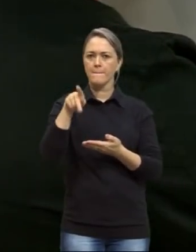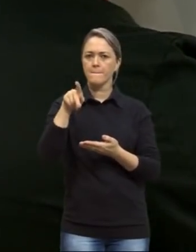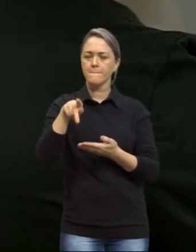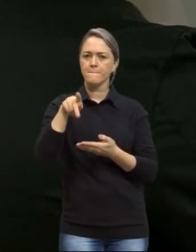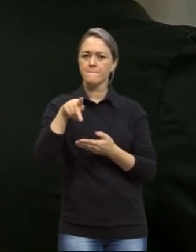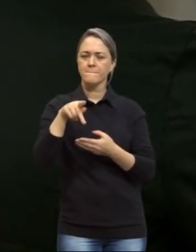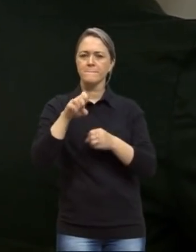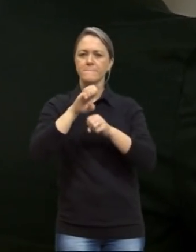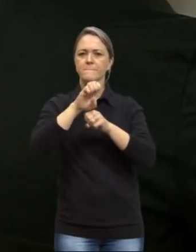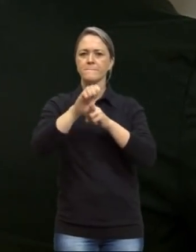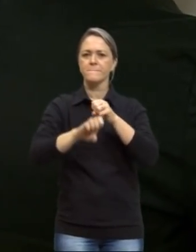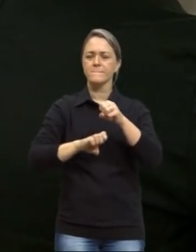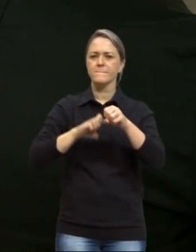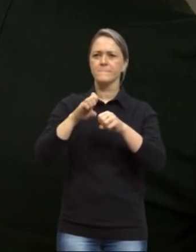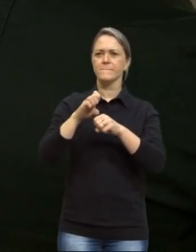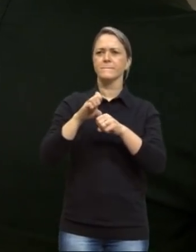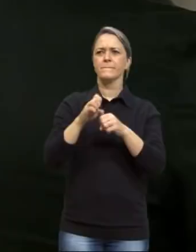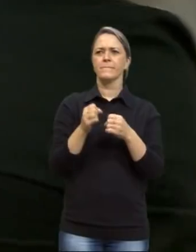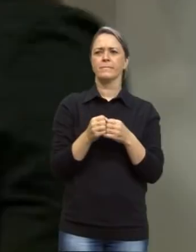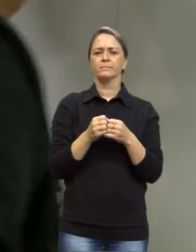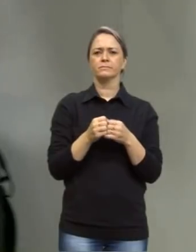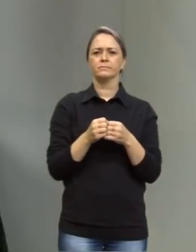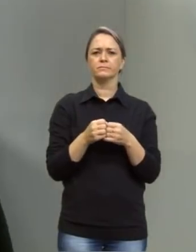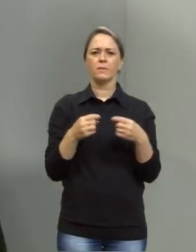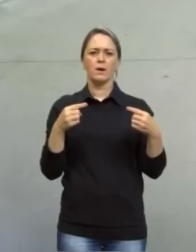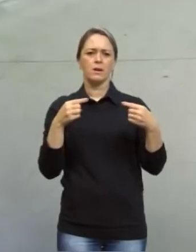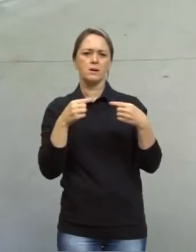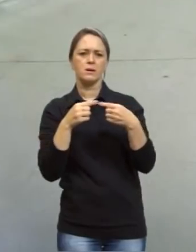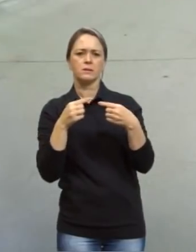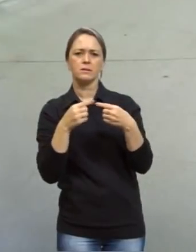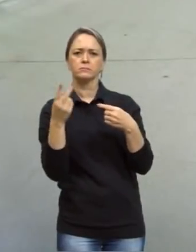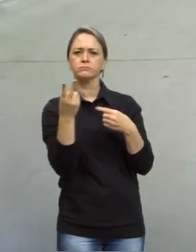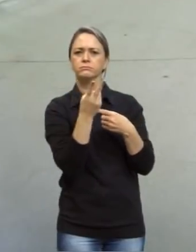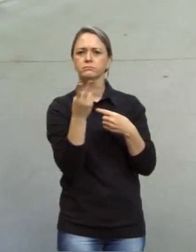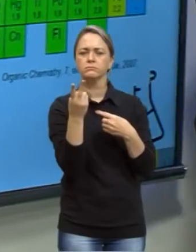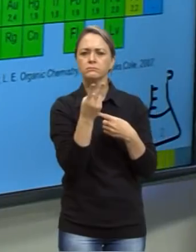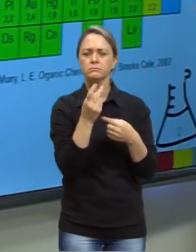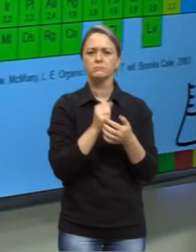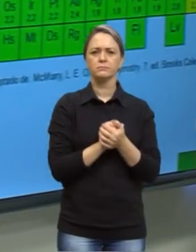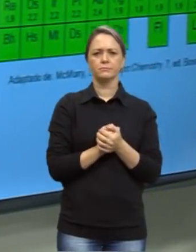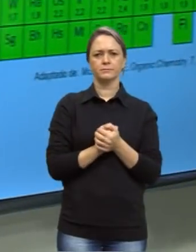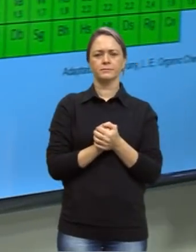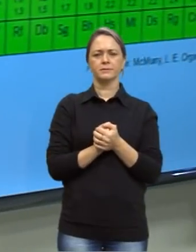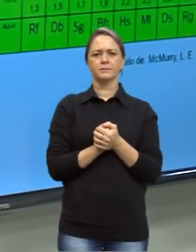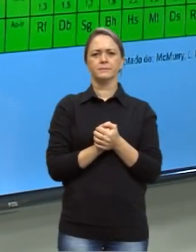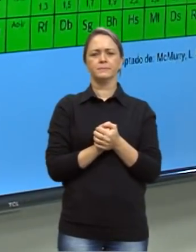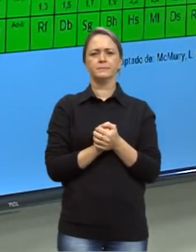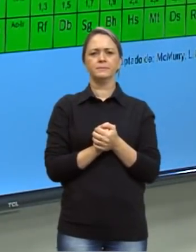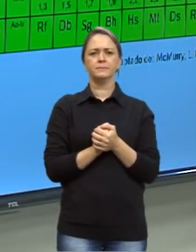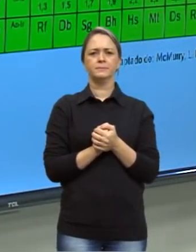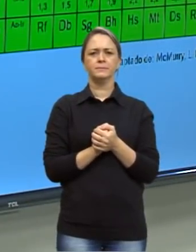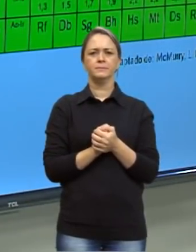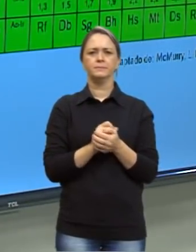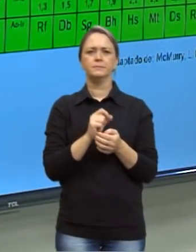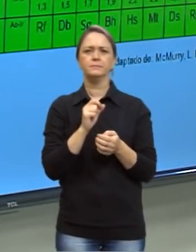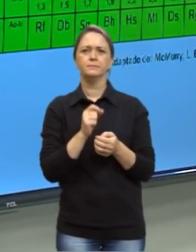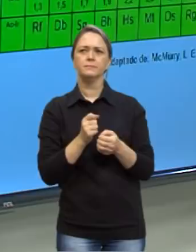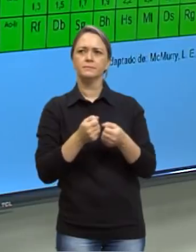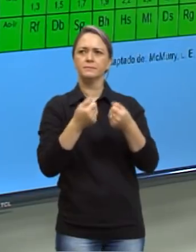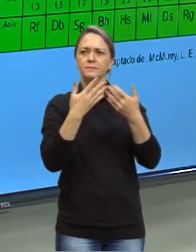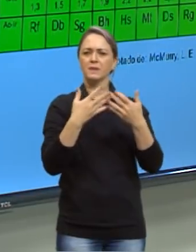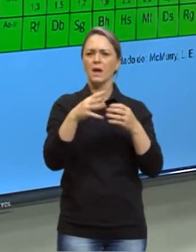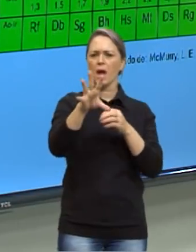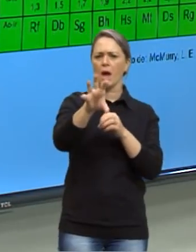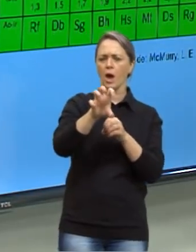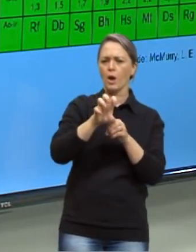uma ligação dupla se eu estiver me referindo agora quem está